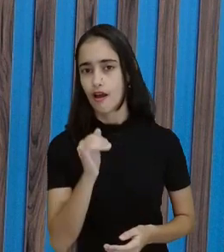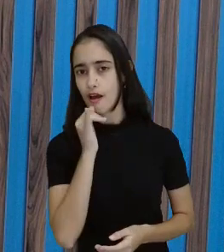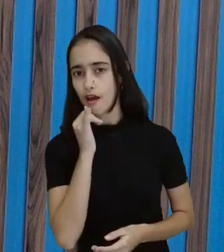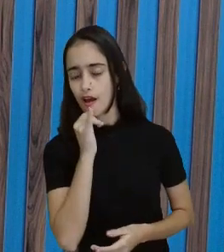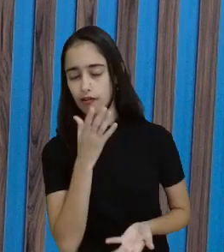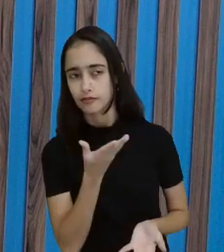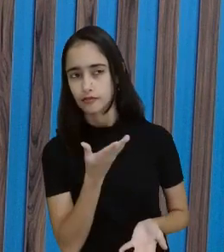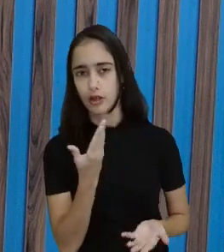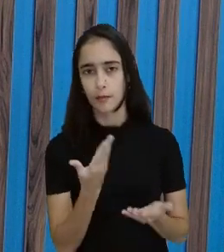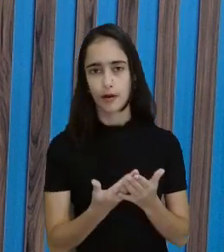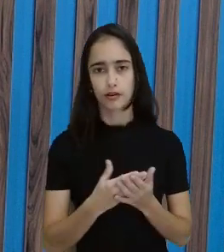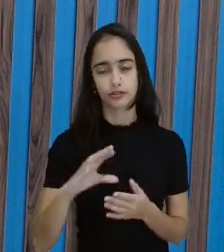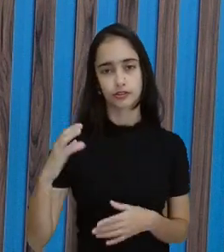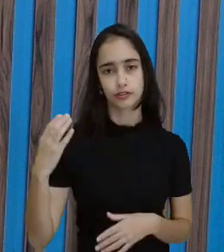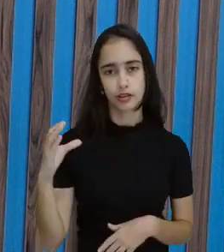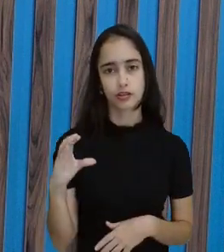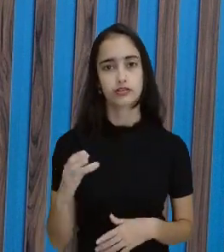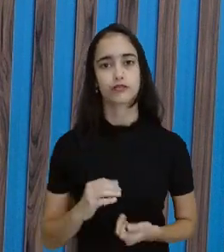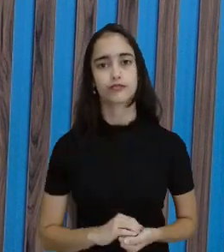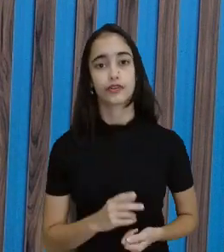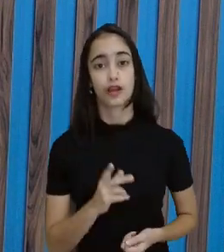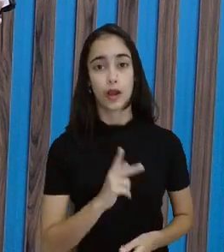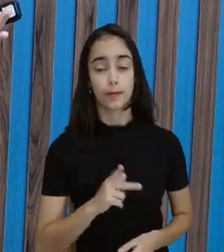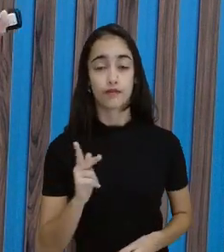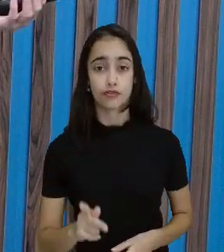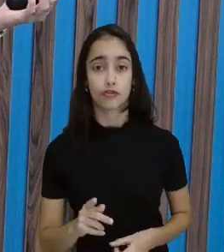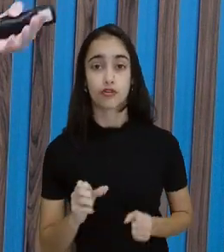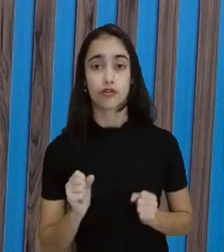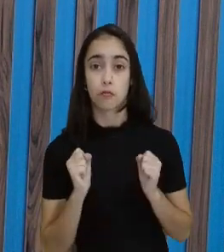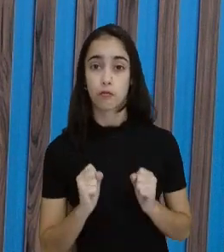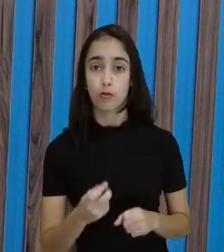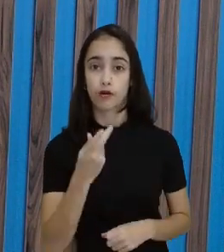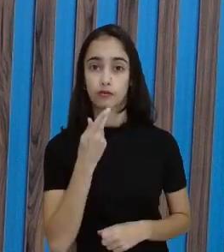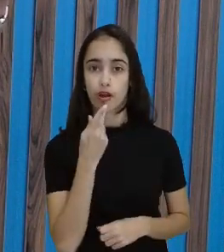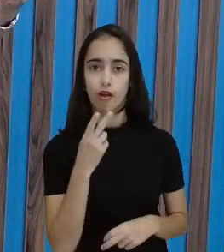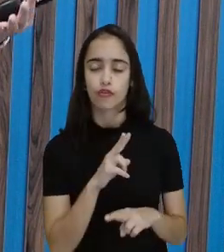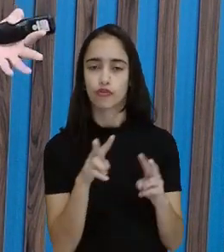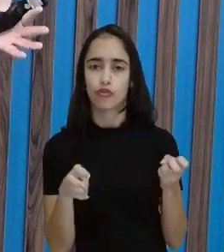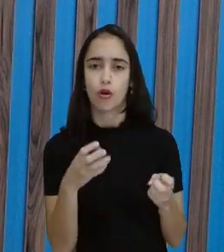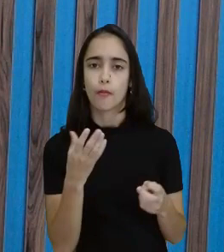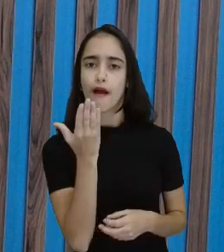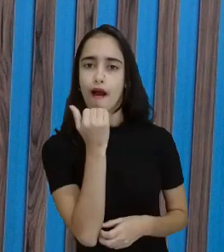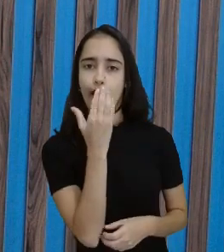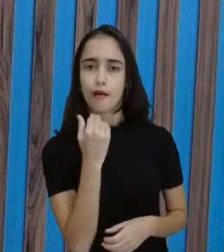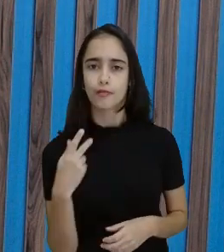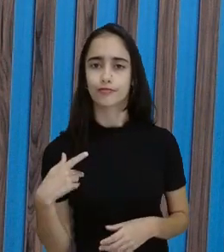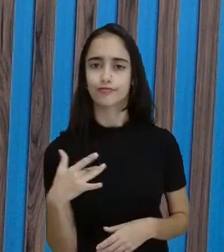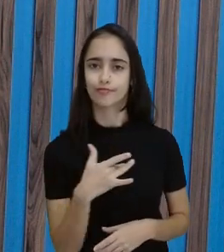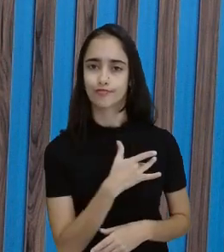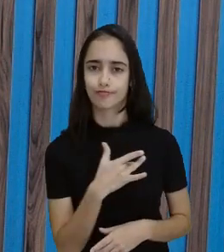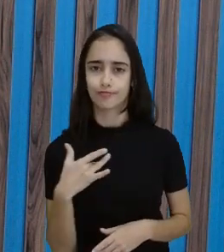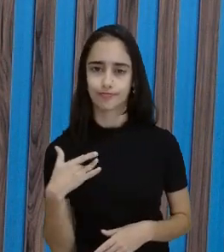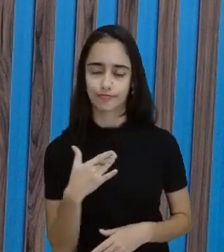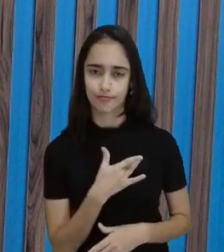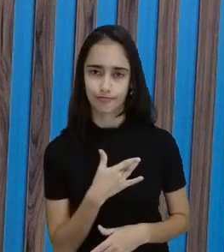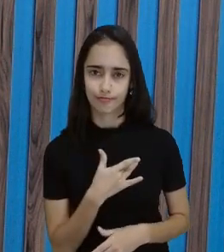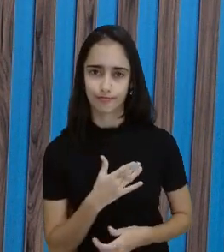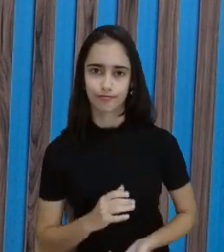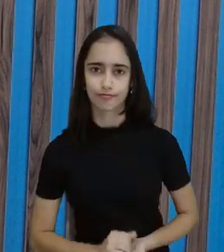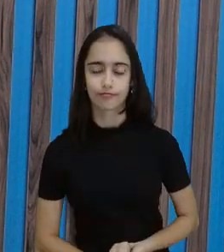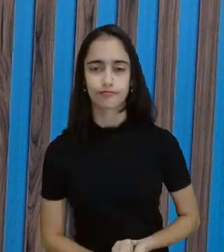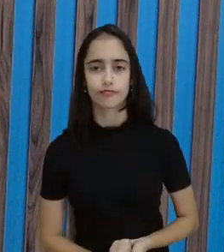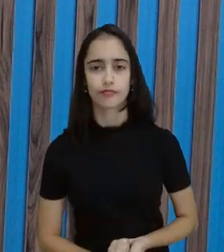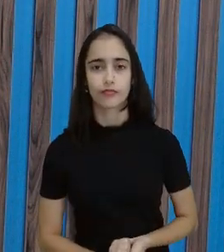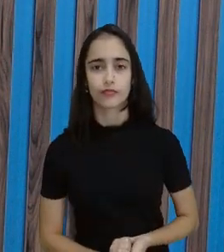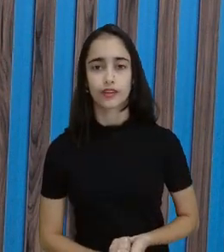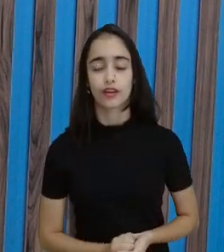por exemplo, a professora pode falar sobre alimentação saudável, tá certo? Uma